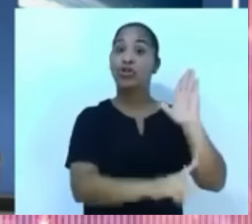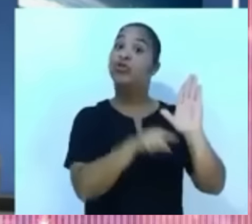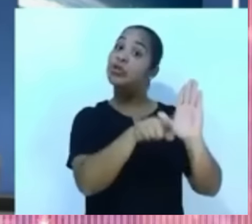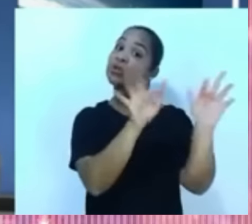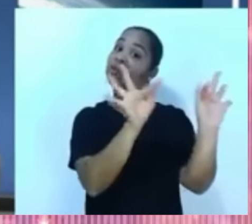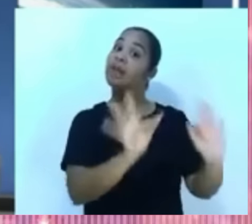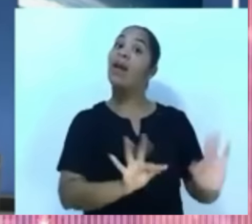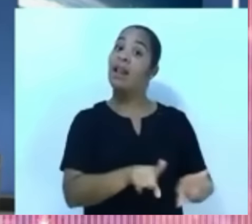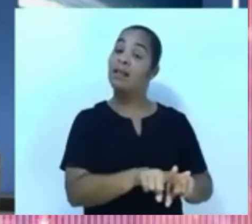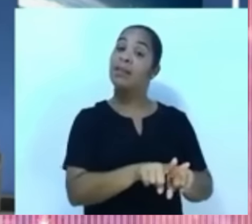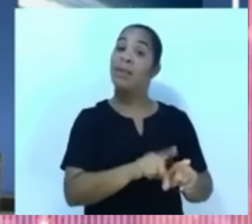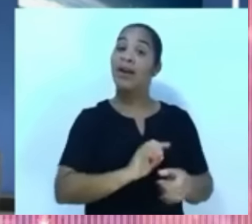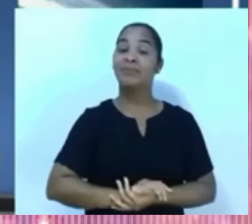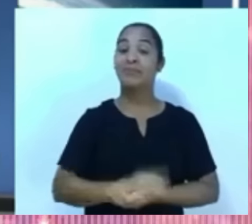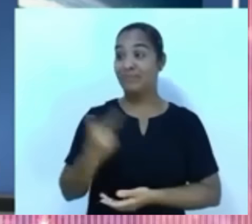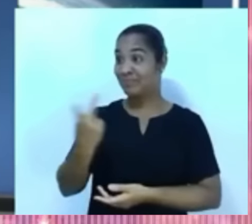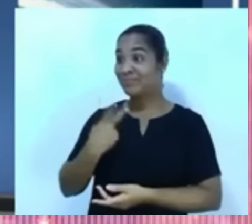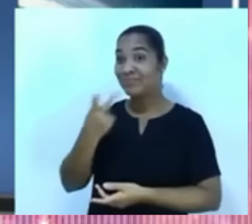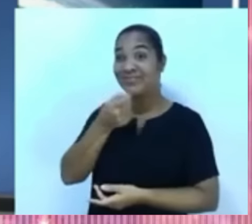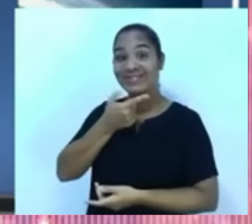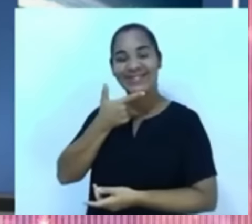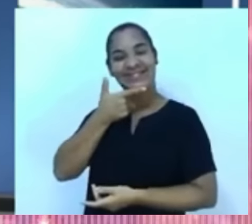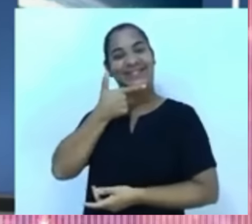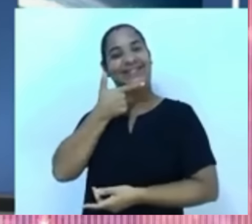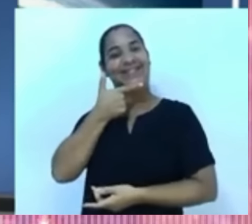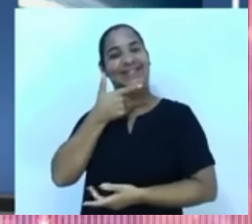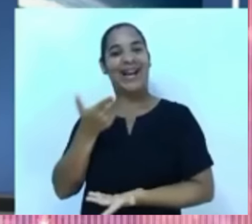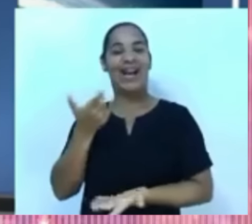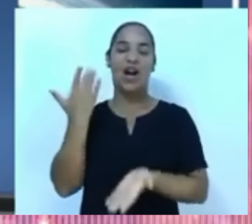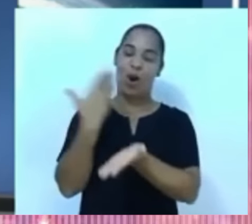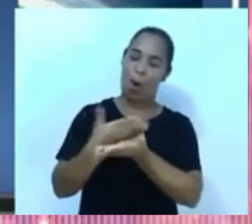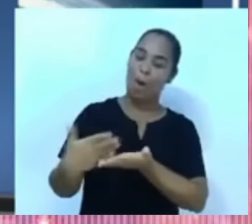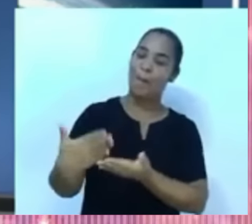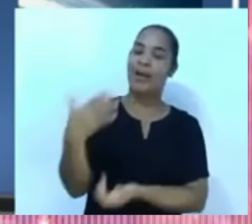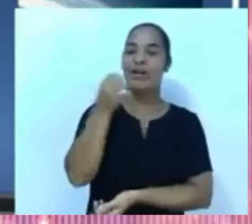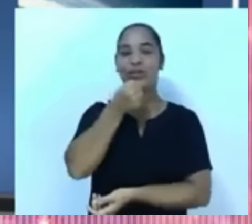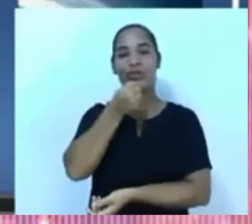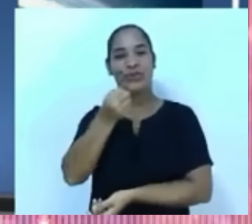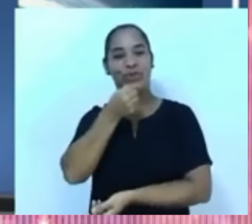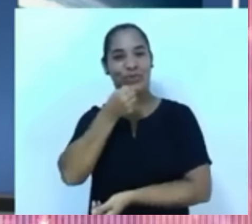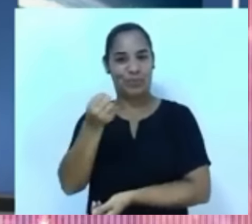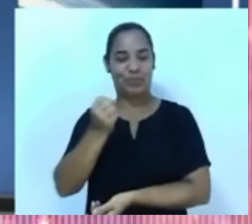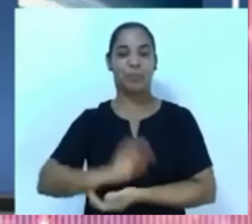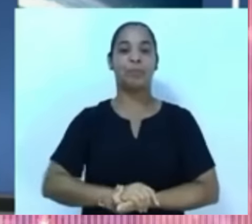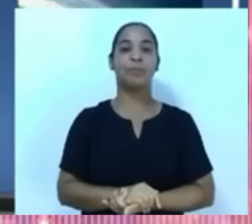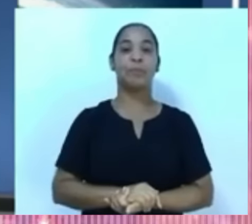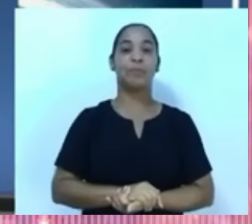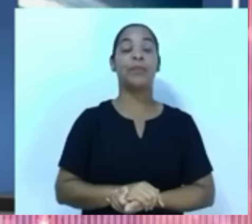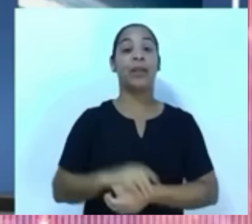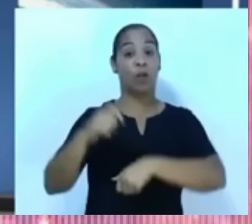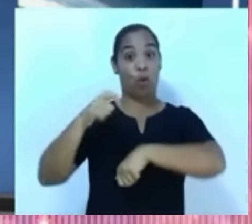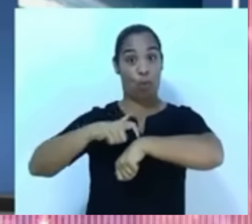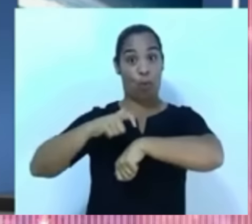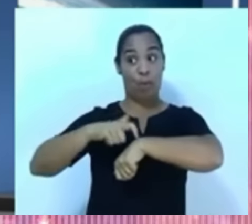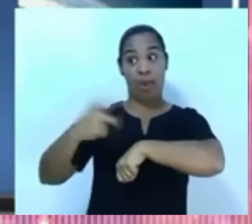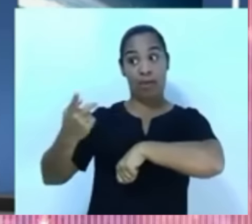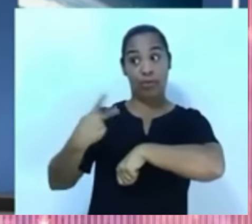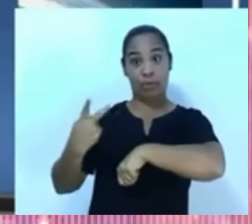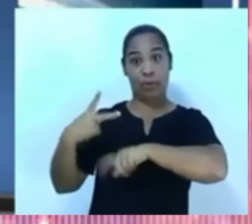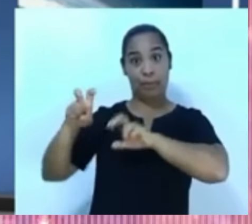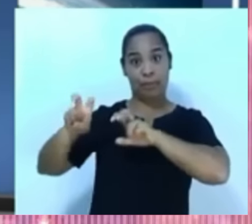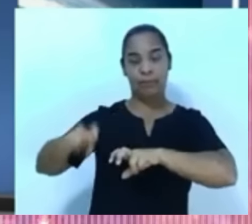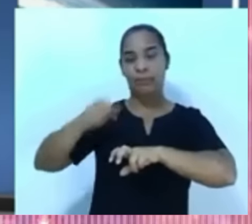e então surgimos e passamos à entrevista que ele interessava estamos vivendo um momento em que o